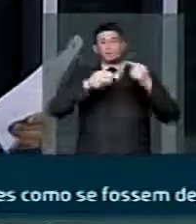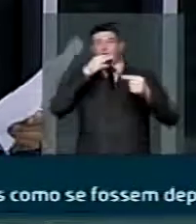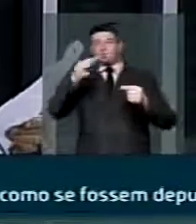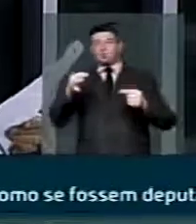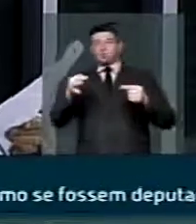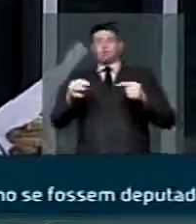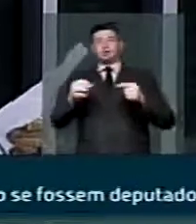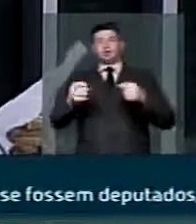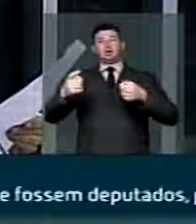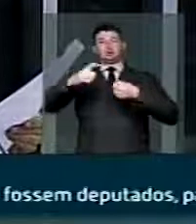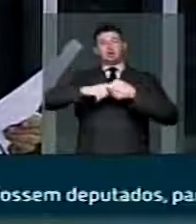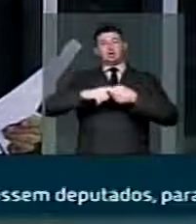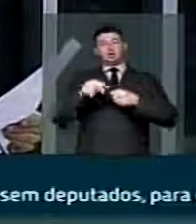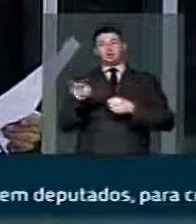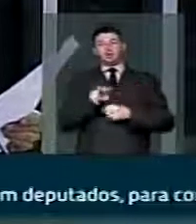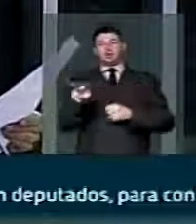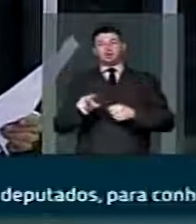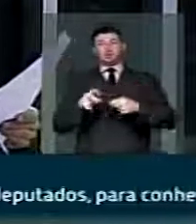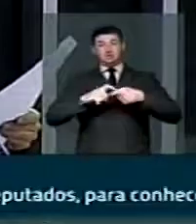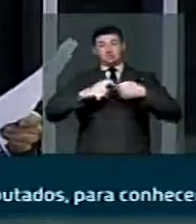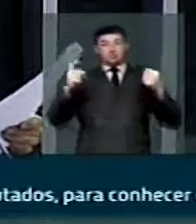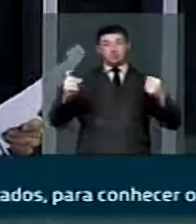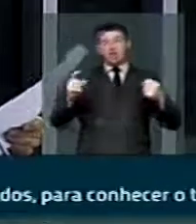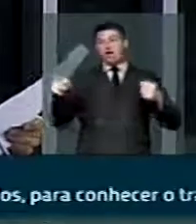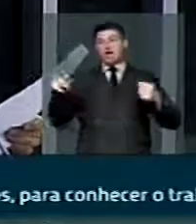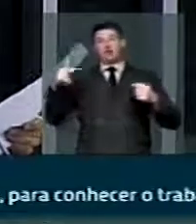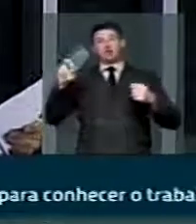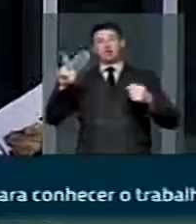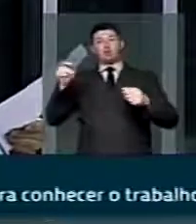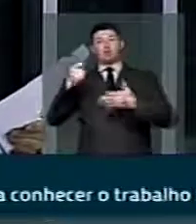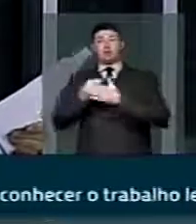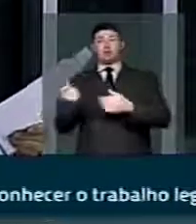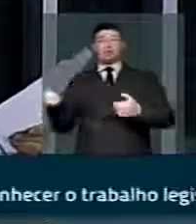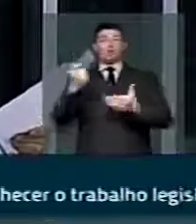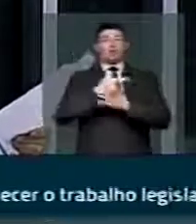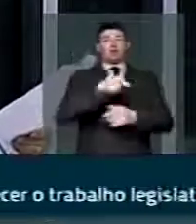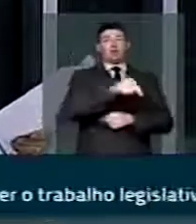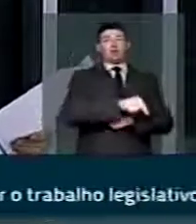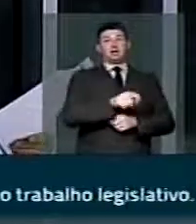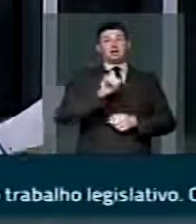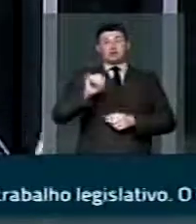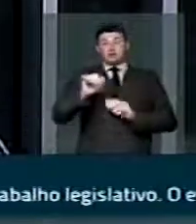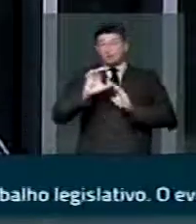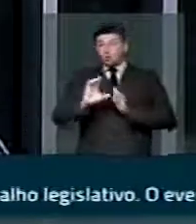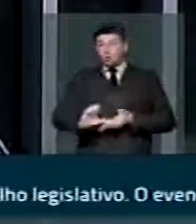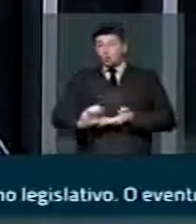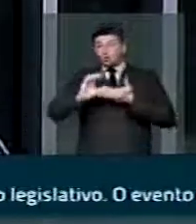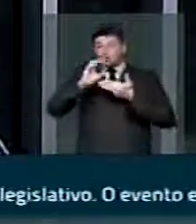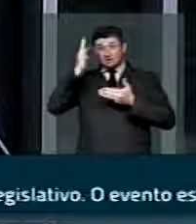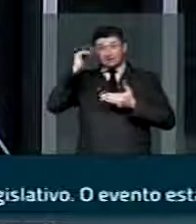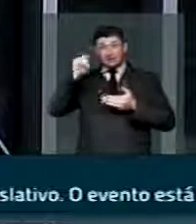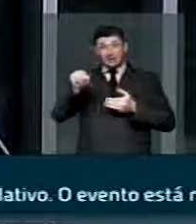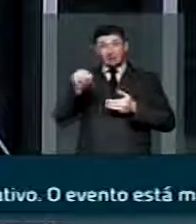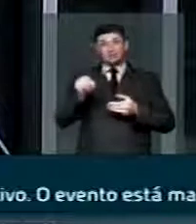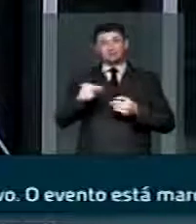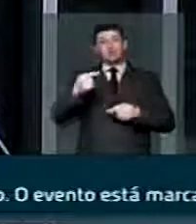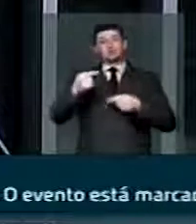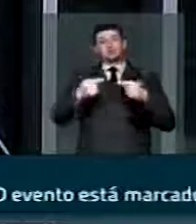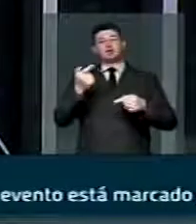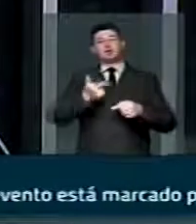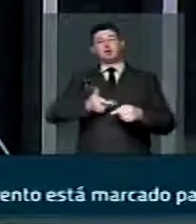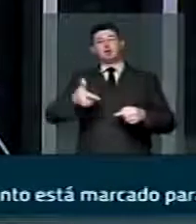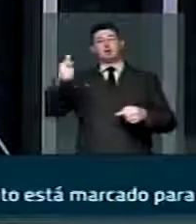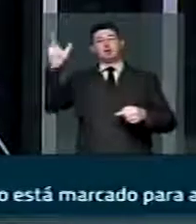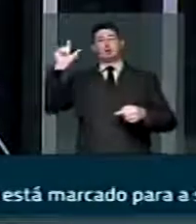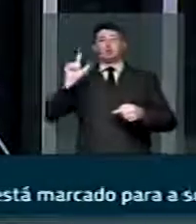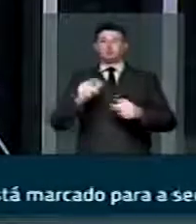sociedade entre as duas. Se tais cláusulas fossem conhecidas pelo Conselho, a deliberação teria ocorrido